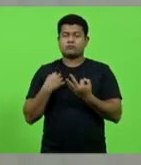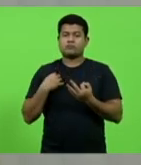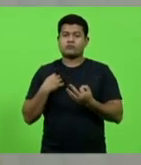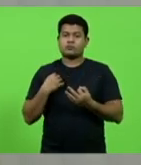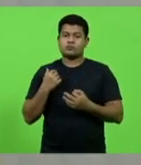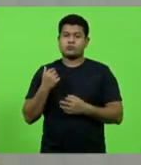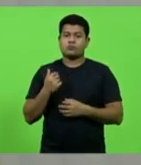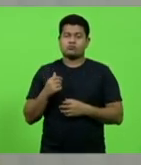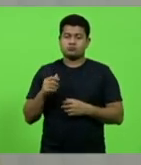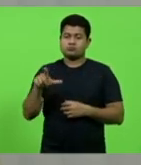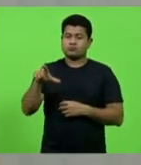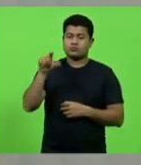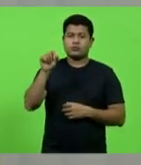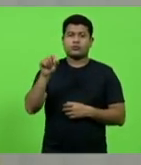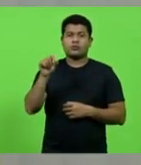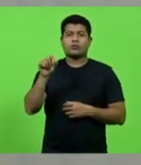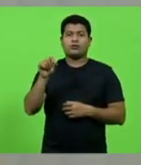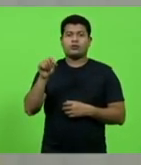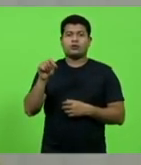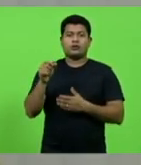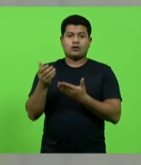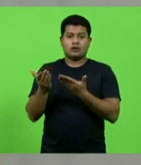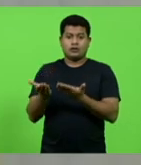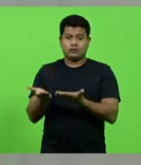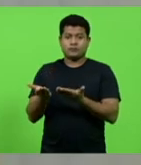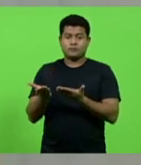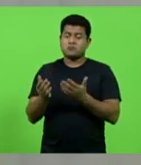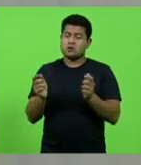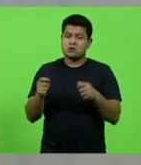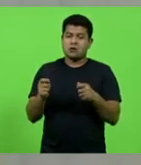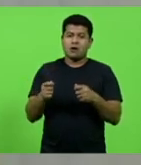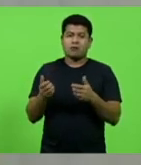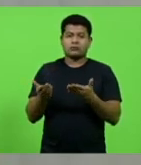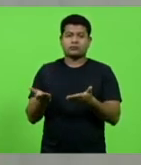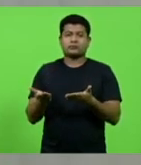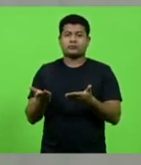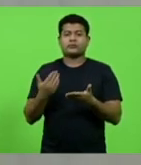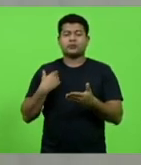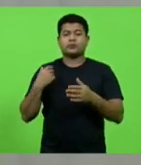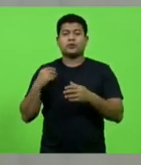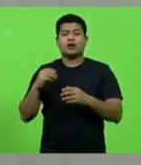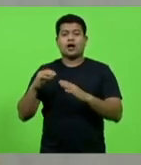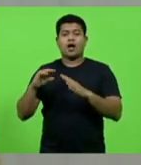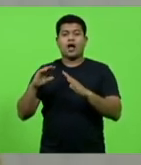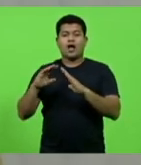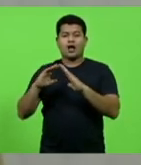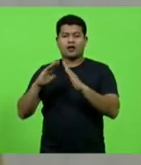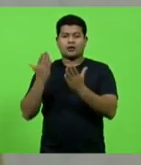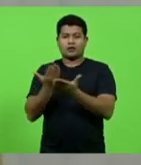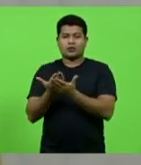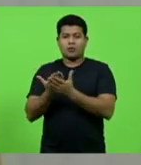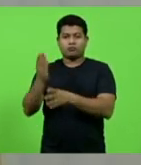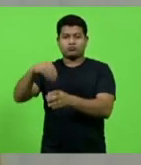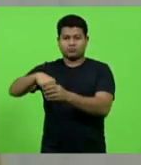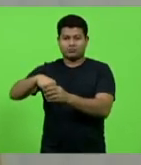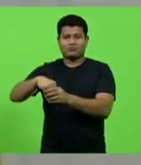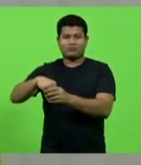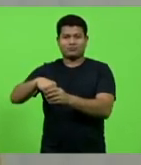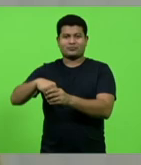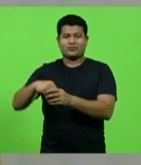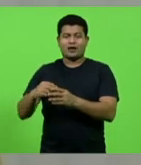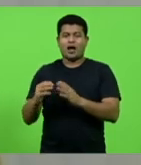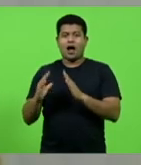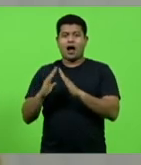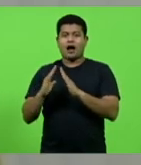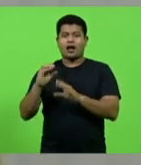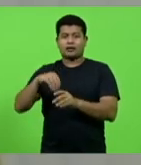essa opção, por essa possibilidade de educação domiciliar, desde que regulamentada